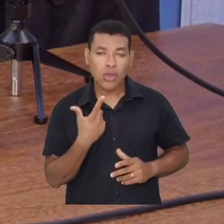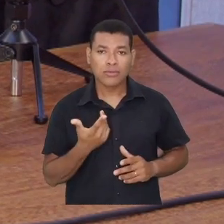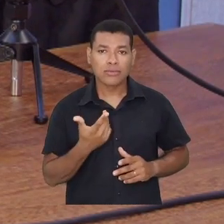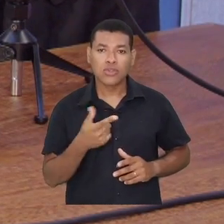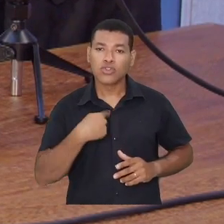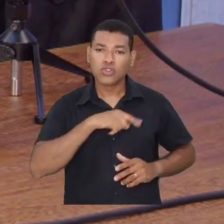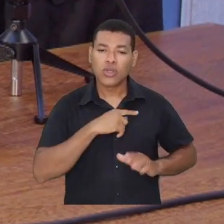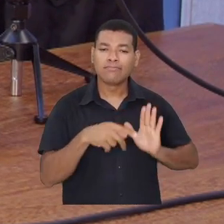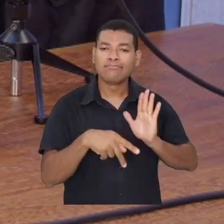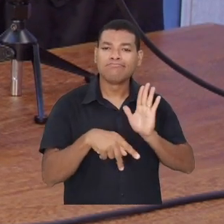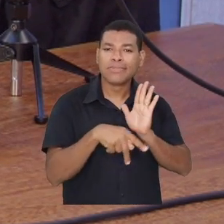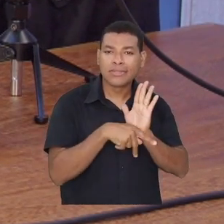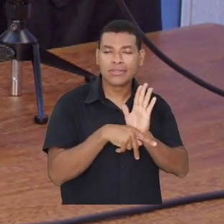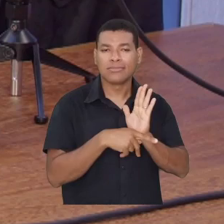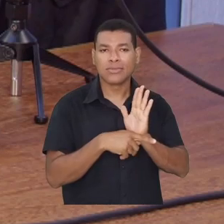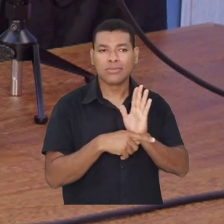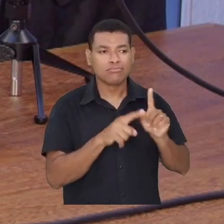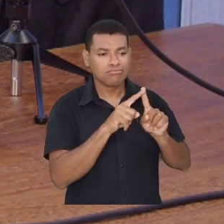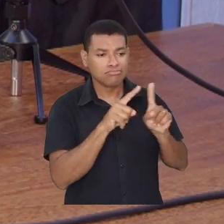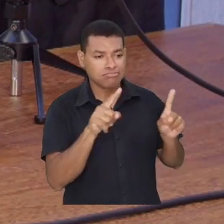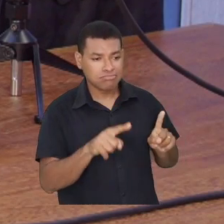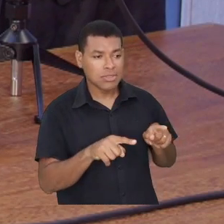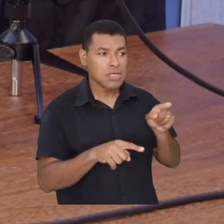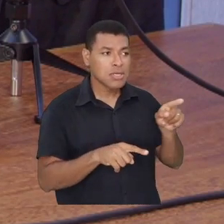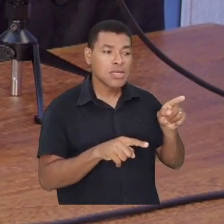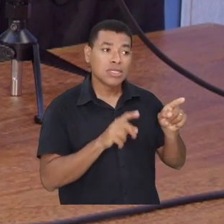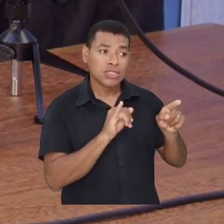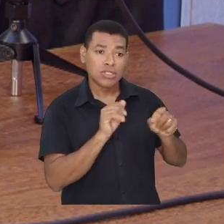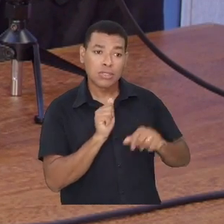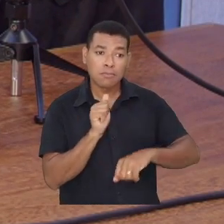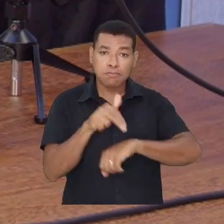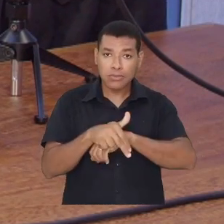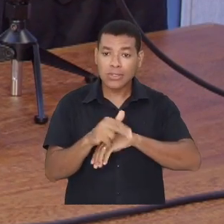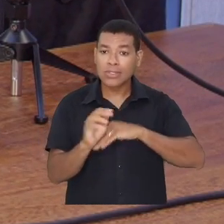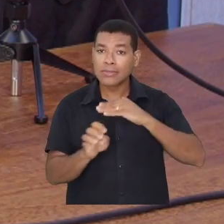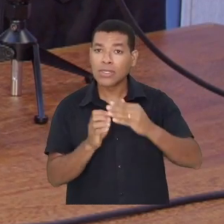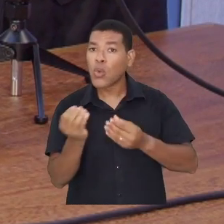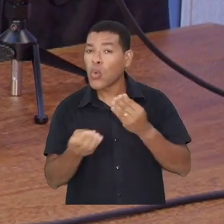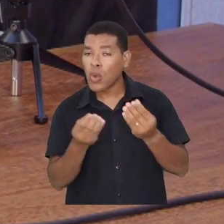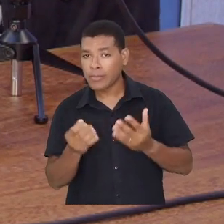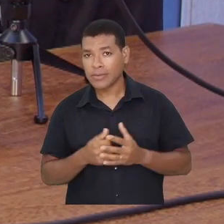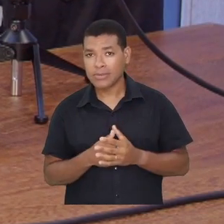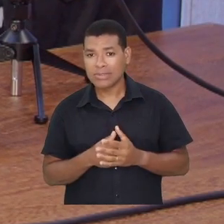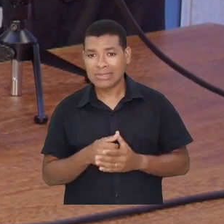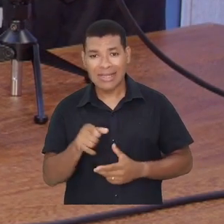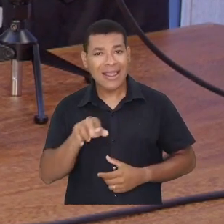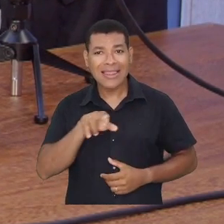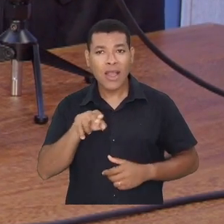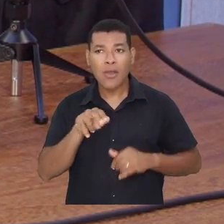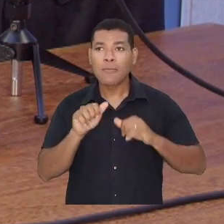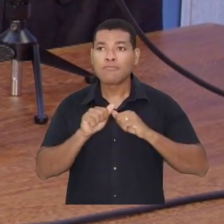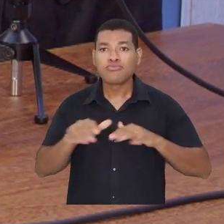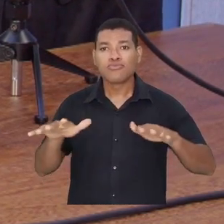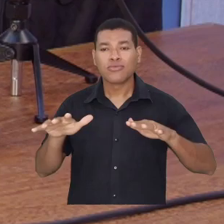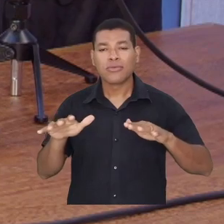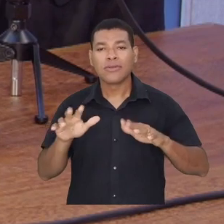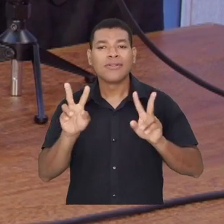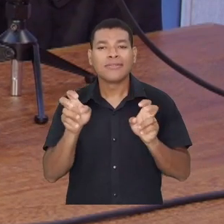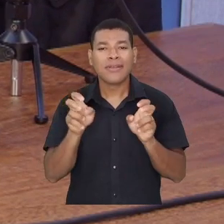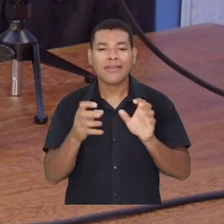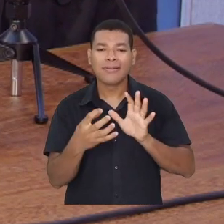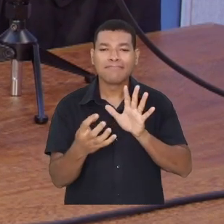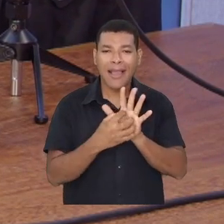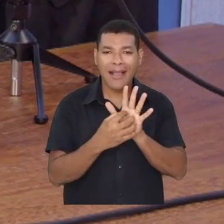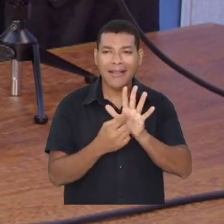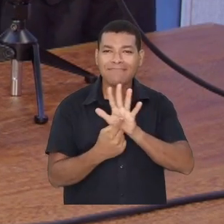nossos princípios, o que um colaborador ele pode esperar quando ele entra na sua empresa. E isso não é tão falado quando a gente fala de employer branding.